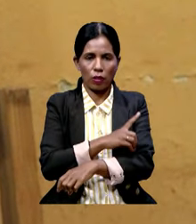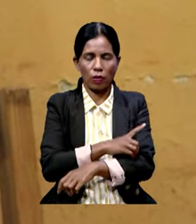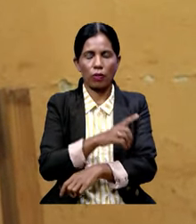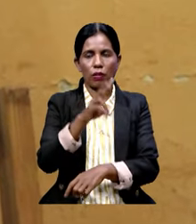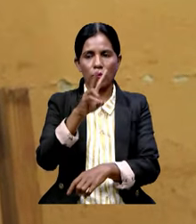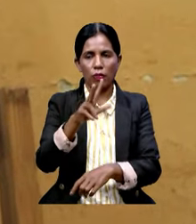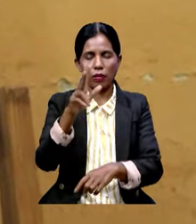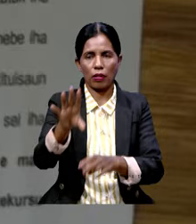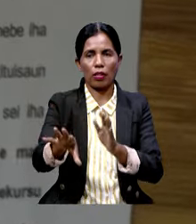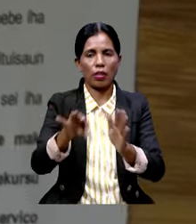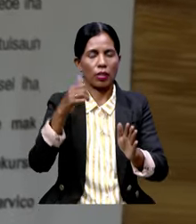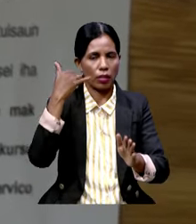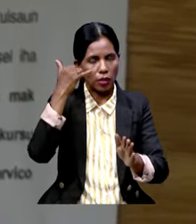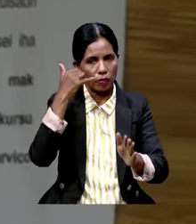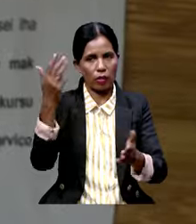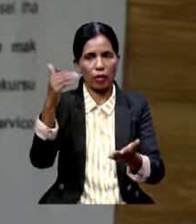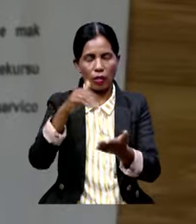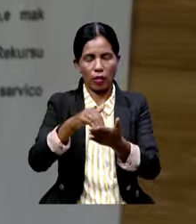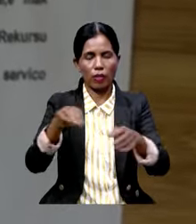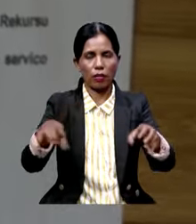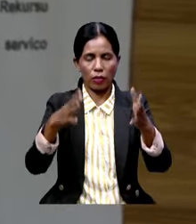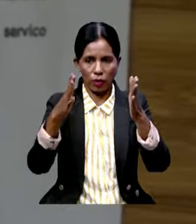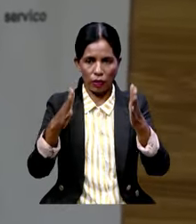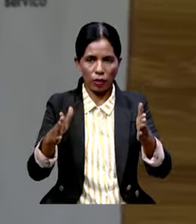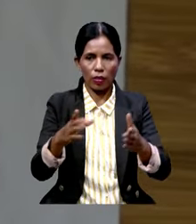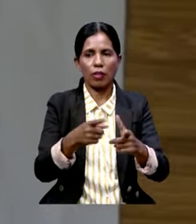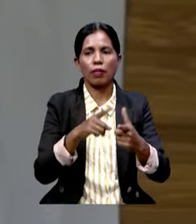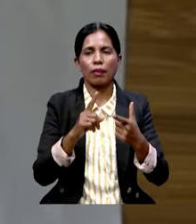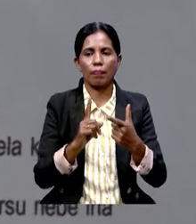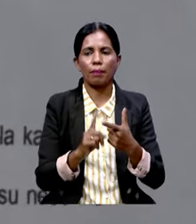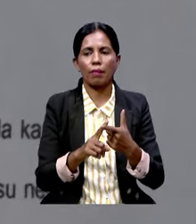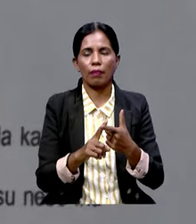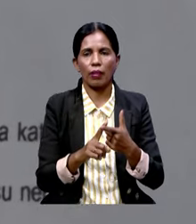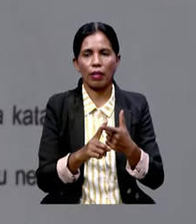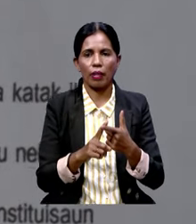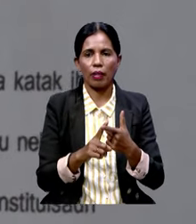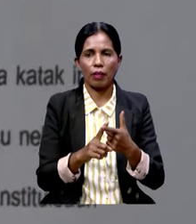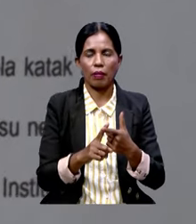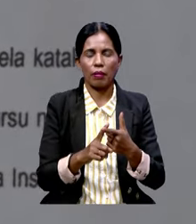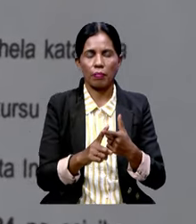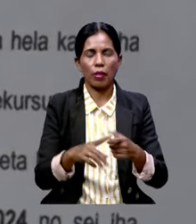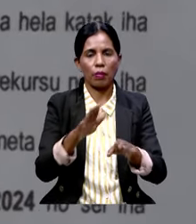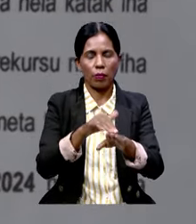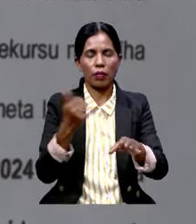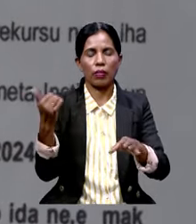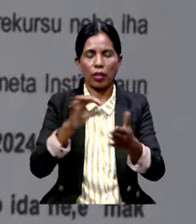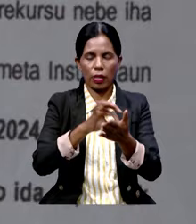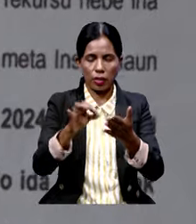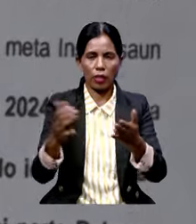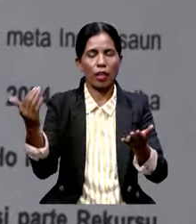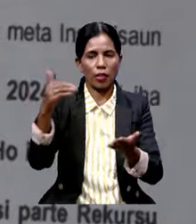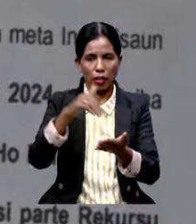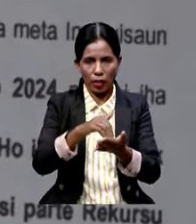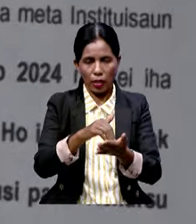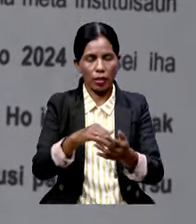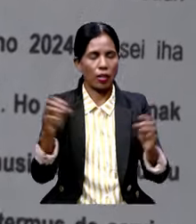é o contrato fila fale o se recurso humano para ou não é me renova fale se o contrato e a nevar lá